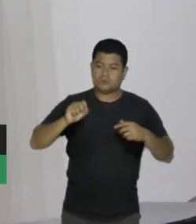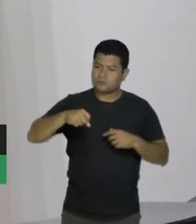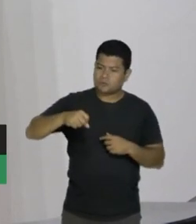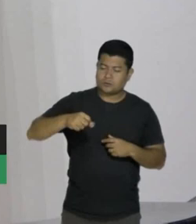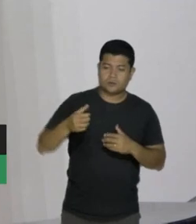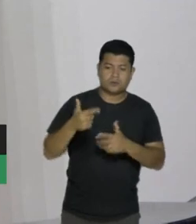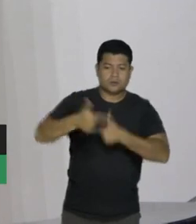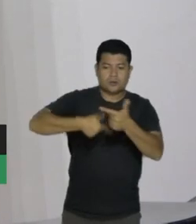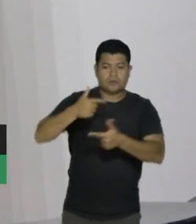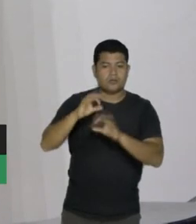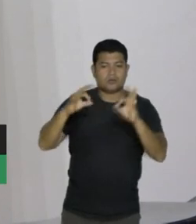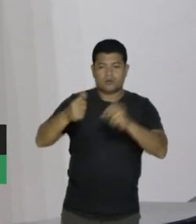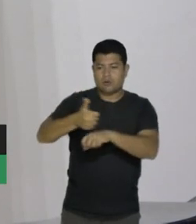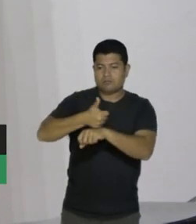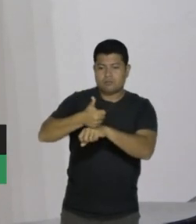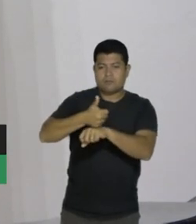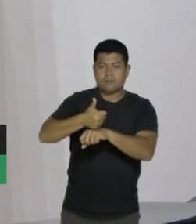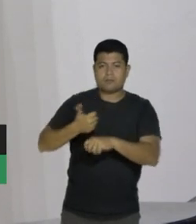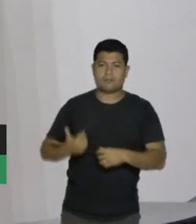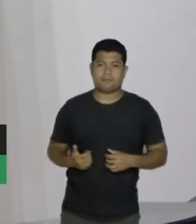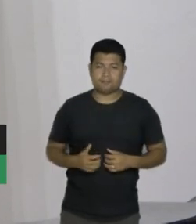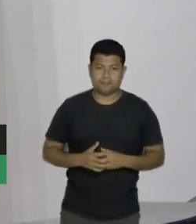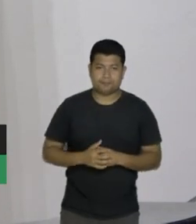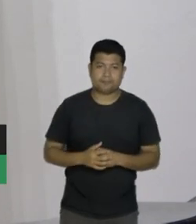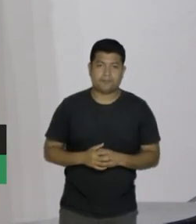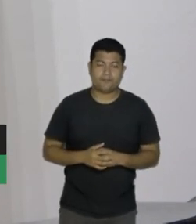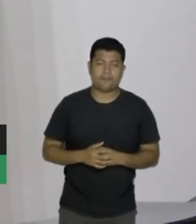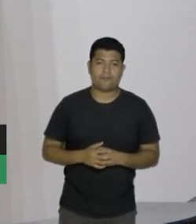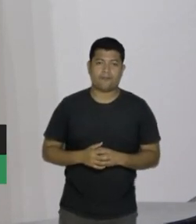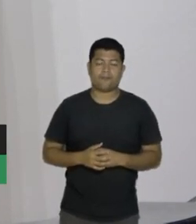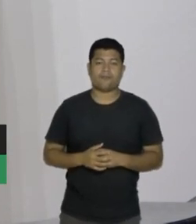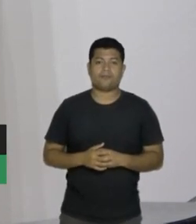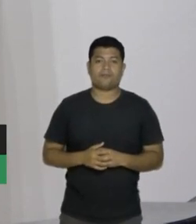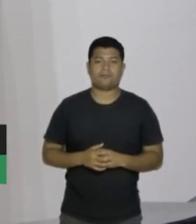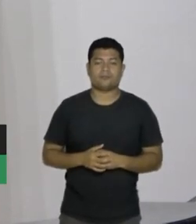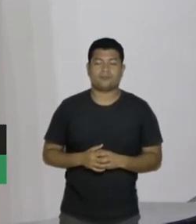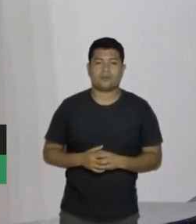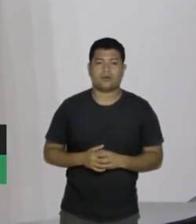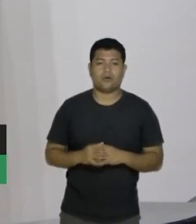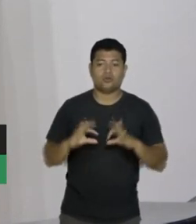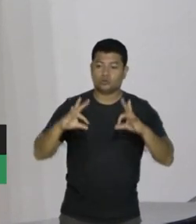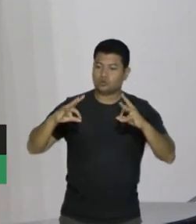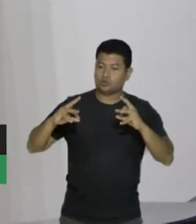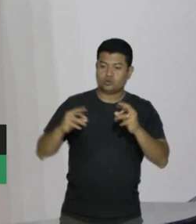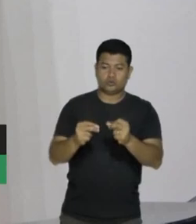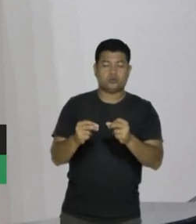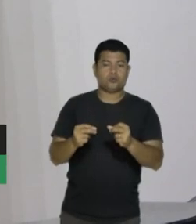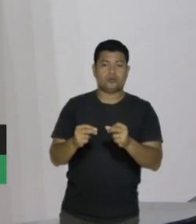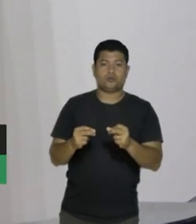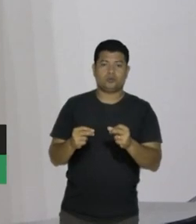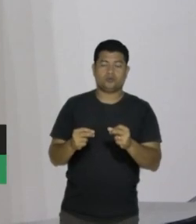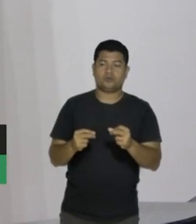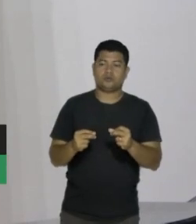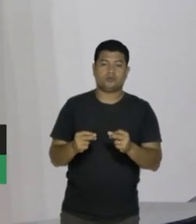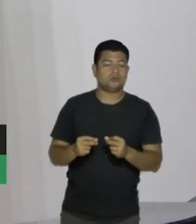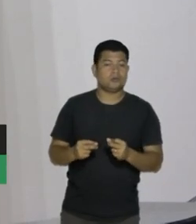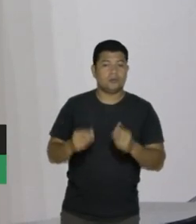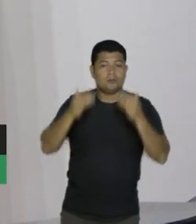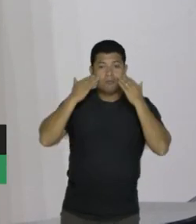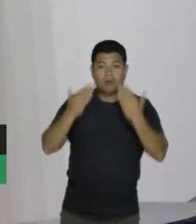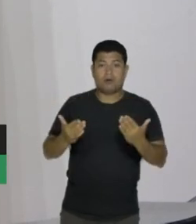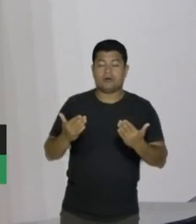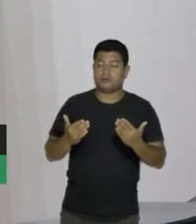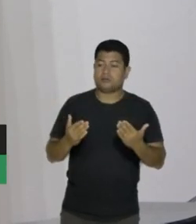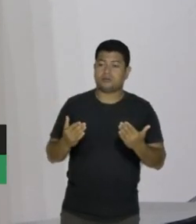todos esses profissionais isso tudo isso significa sem contar o combate